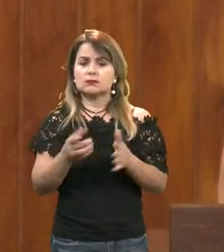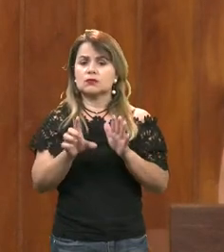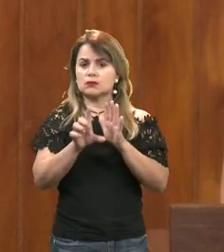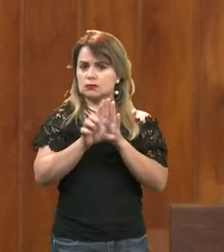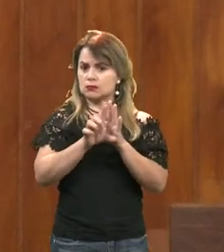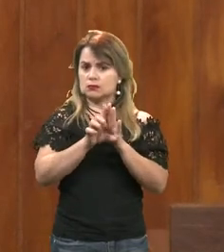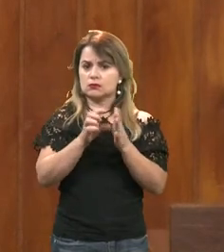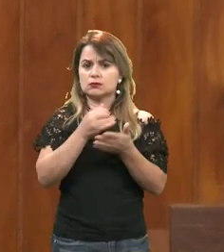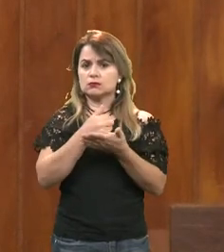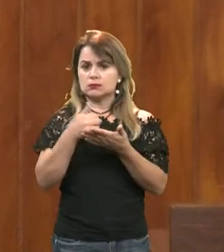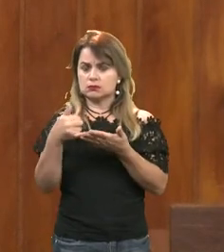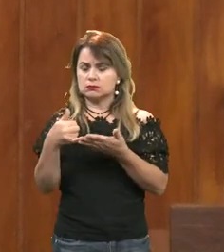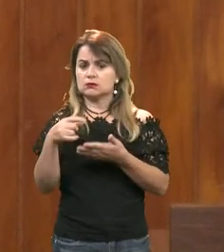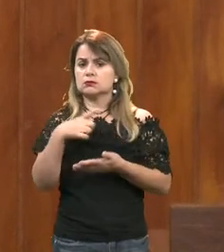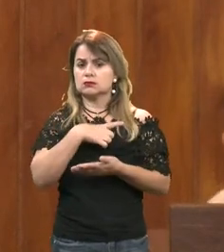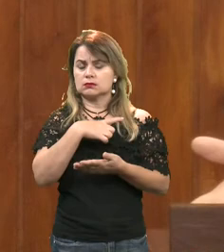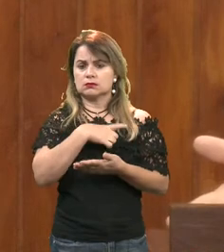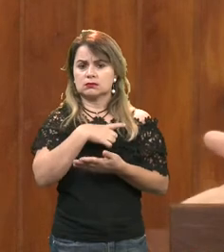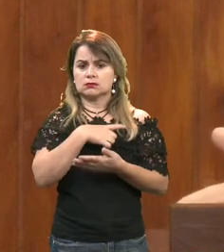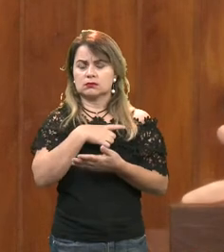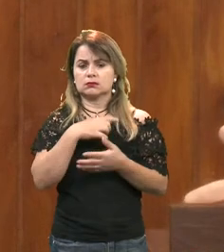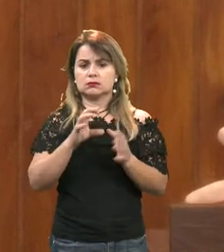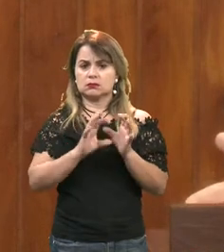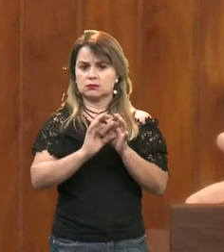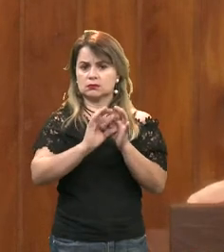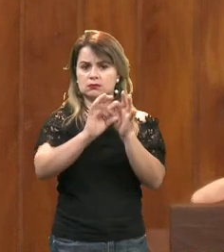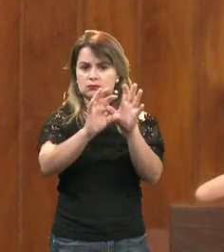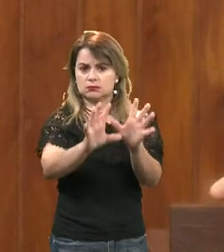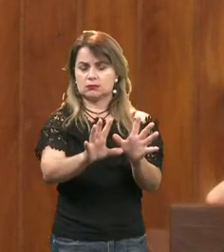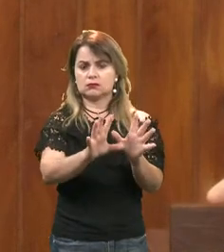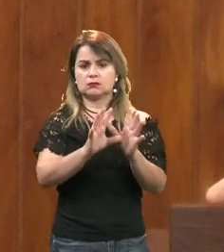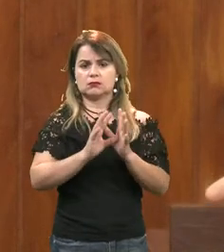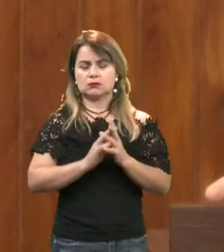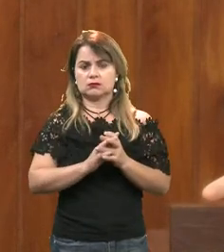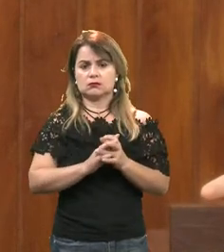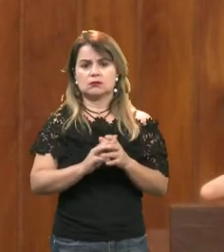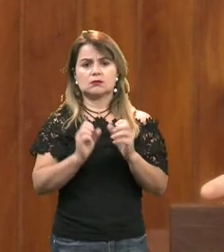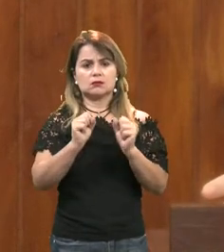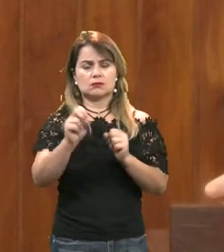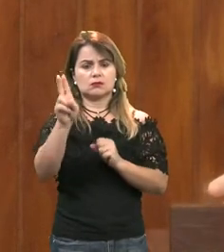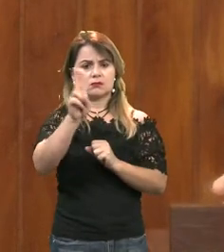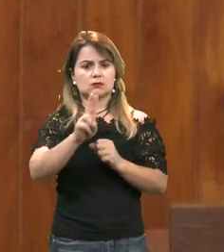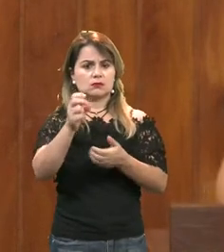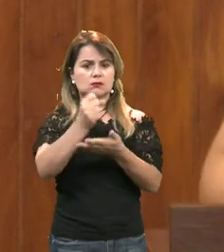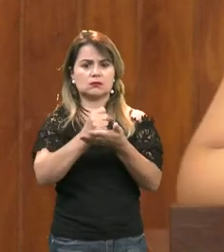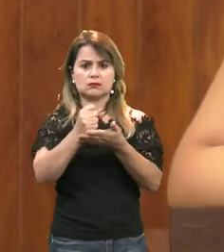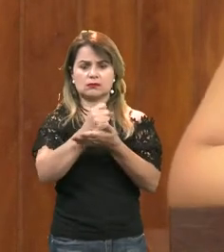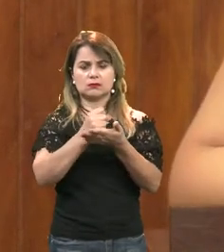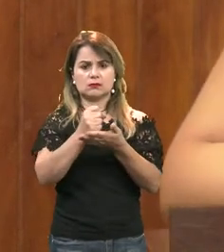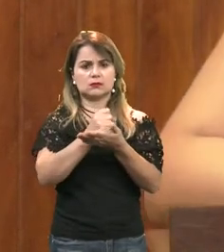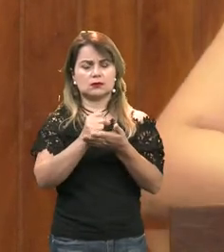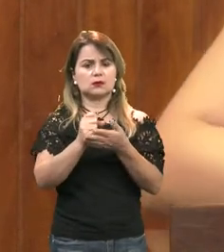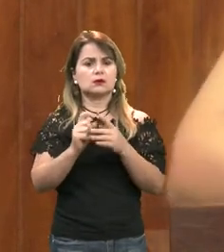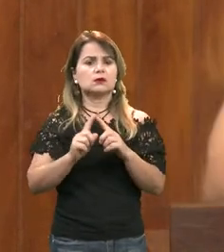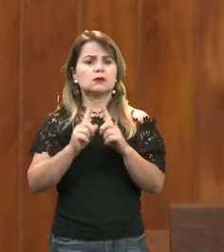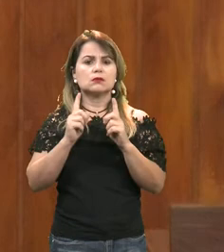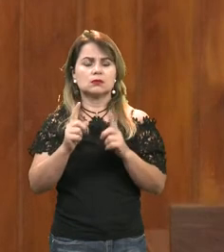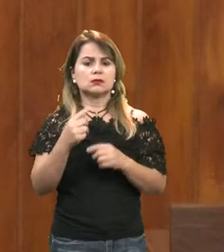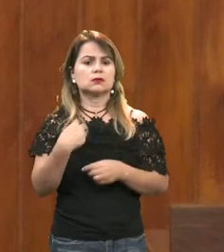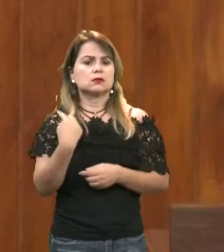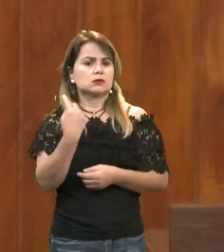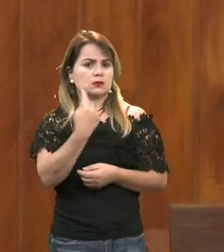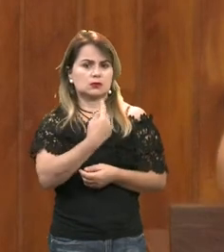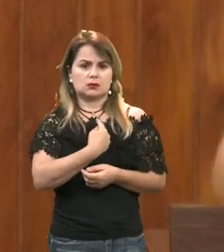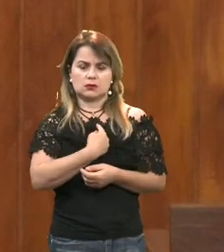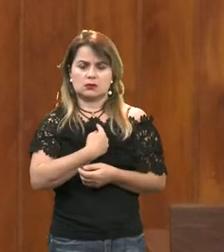drogas, deu autorização para o uso medicinal, mas nós não temos as